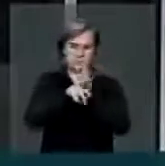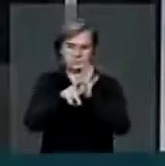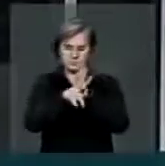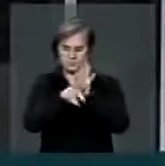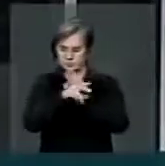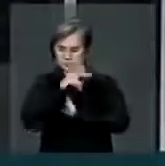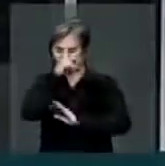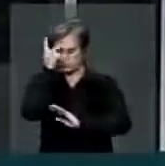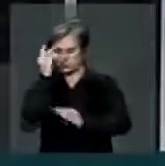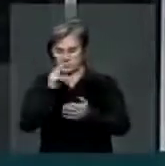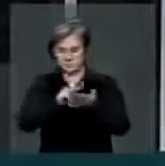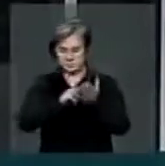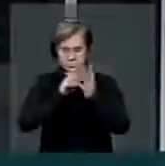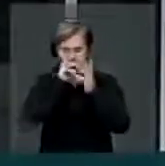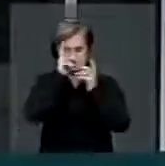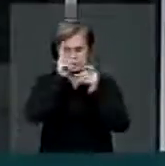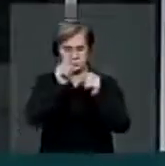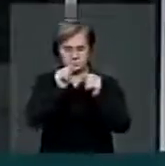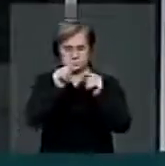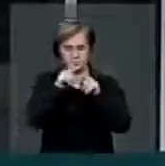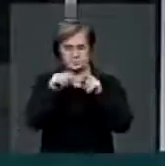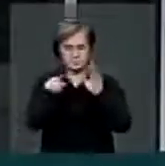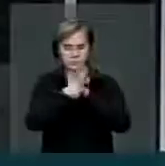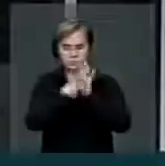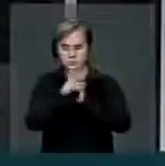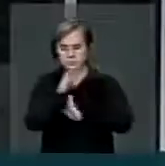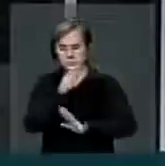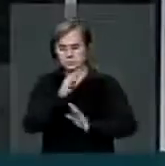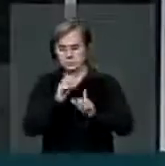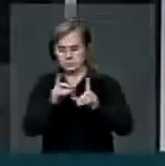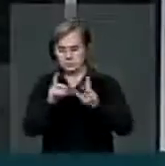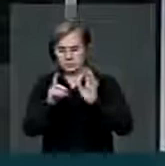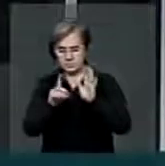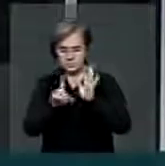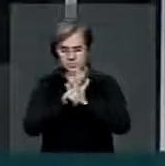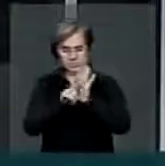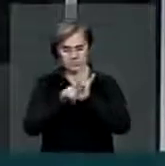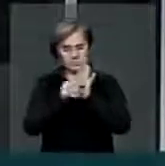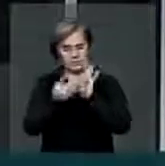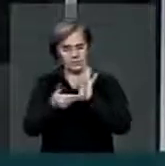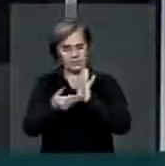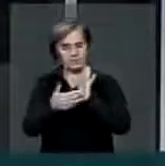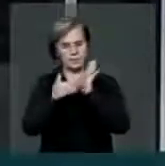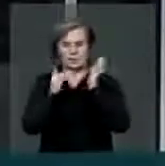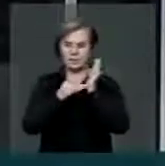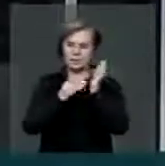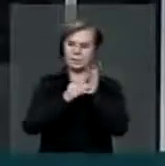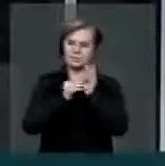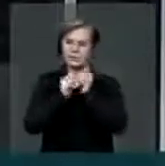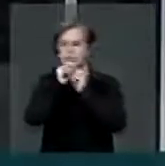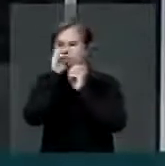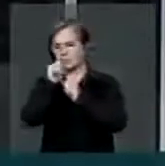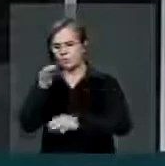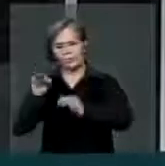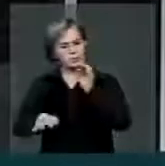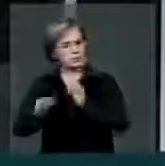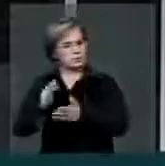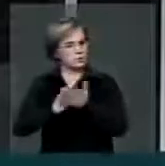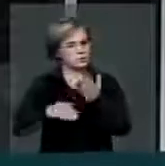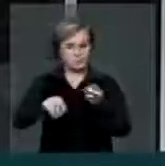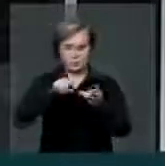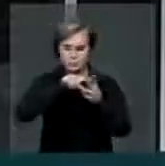Poder Executivo, é um escândalo para um membro do Ministério Público e do Poder Judiciário. E nós